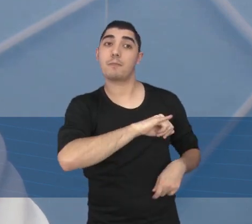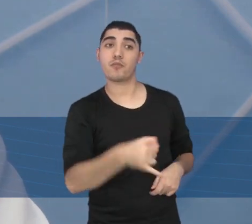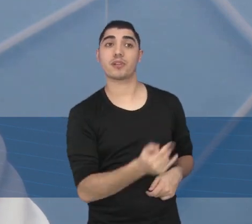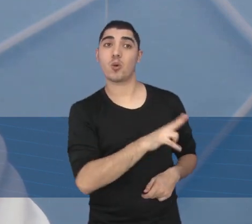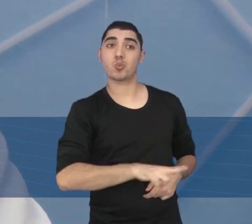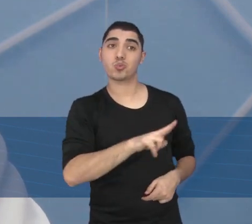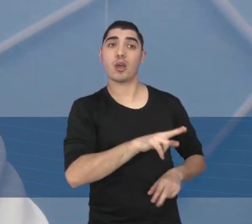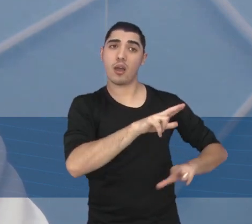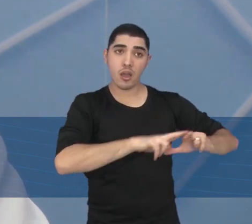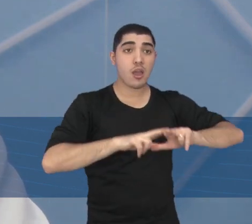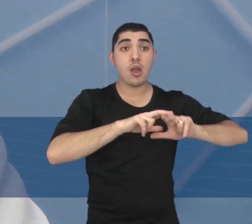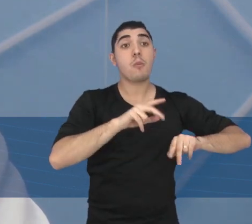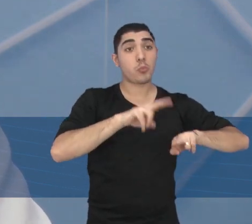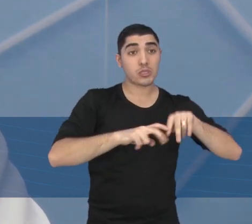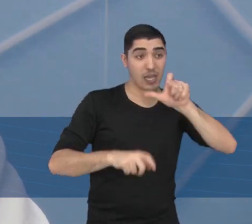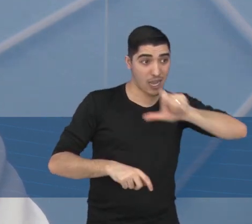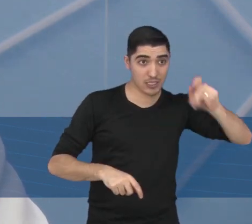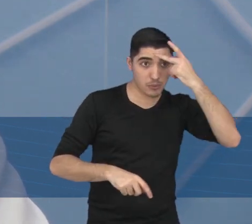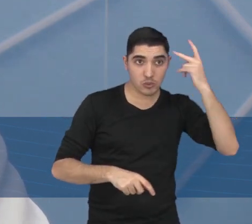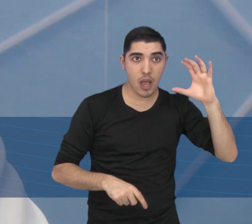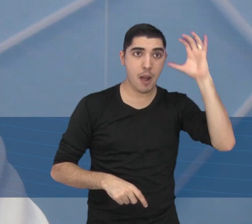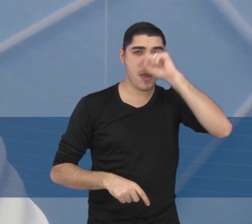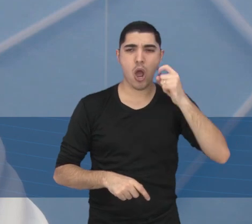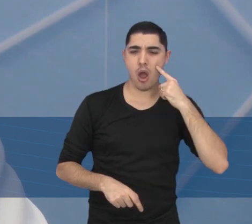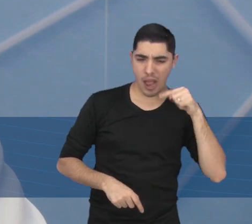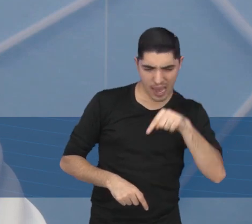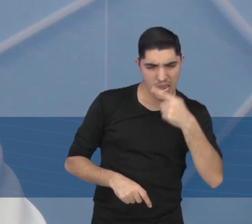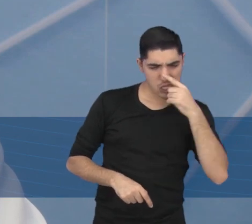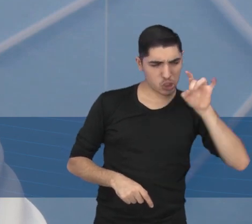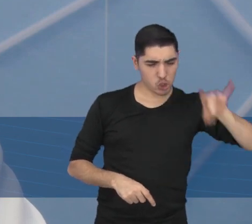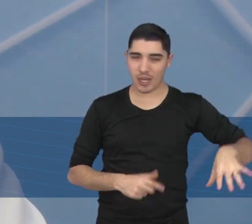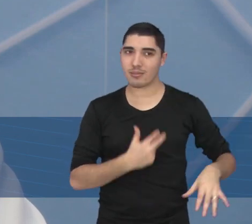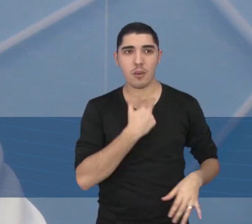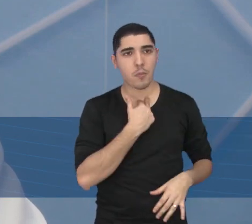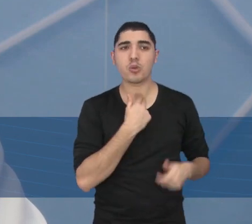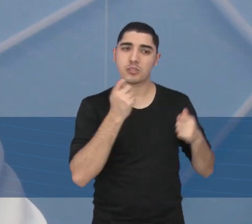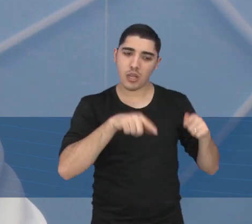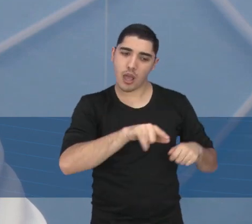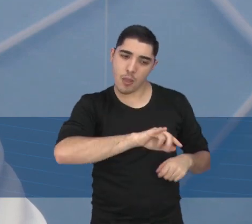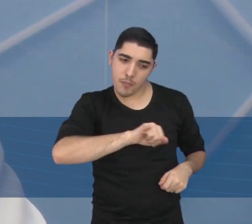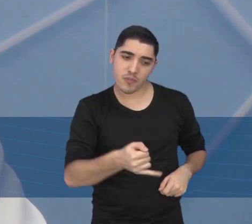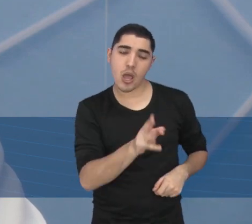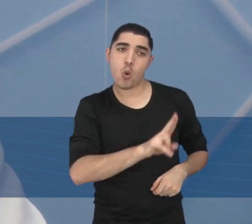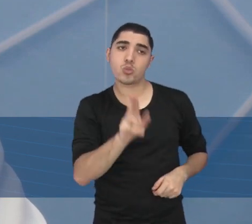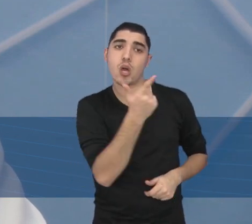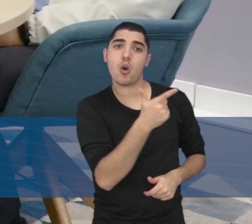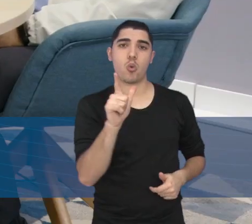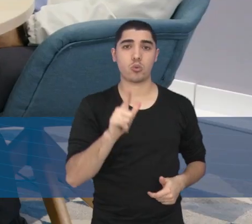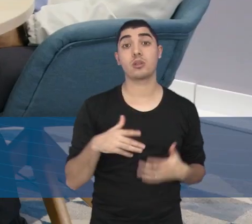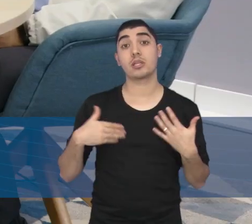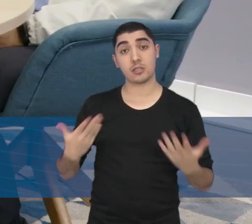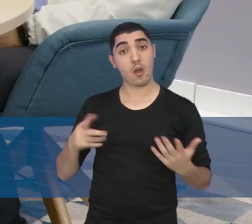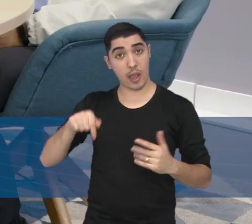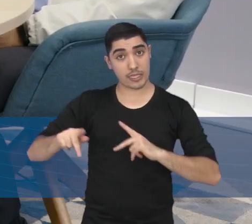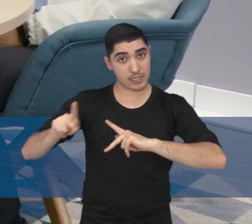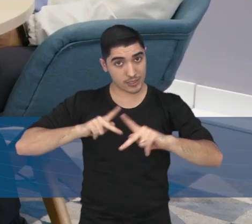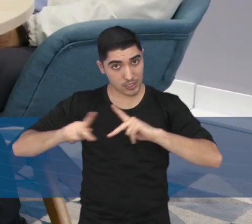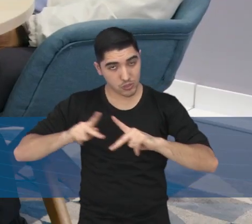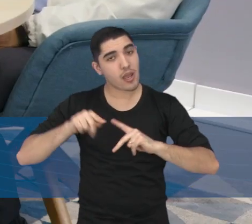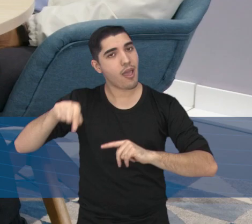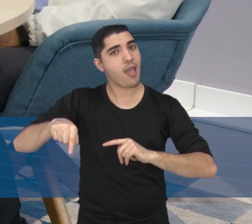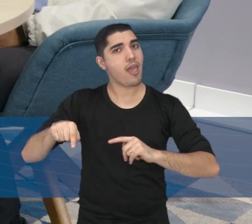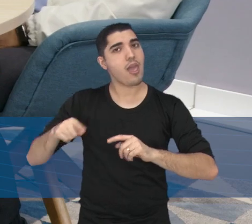falam, olha, não faz sentido eu jogar isso aqui, porque isso não é lixo. Acho que esse é o ponto de virada aí que a gente tem que chegar. Bacana. Em Nabuco, São José dos Campos, uma cidade